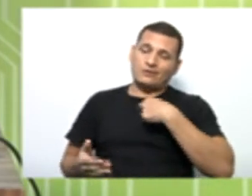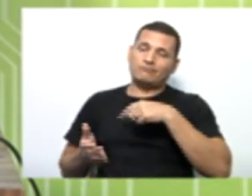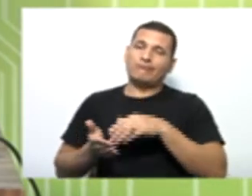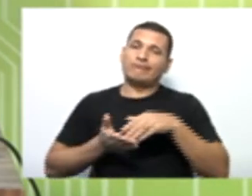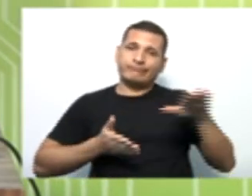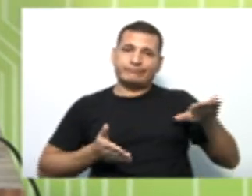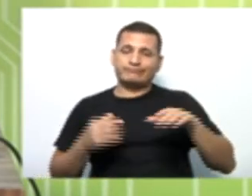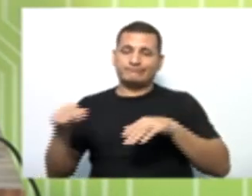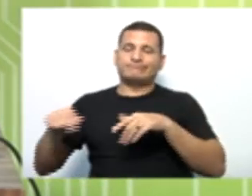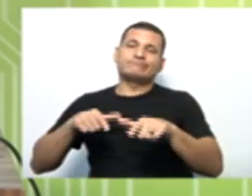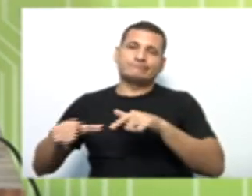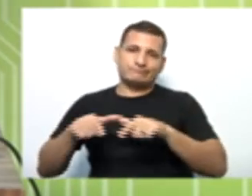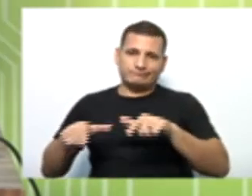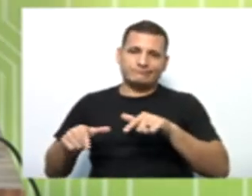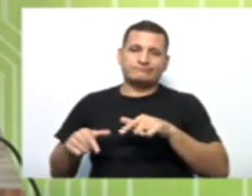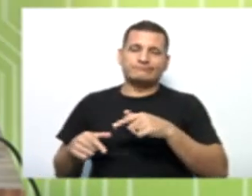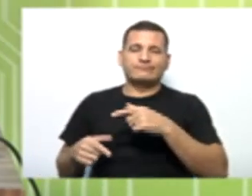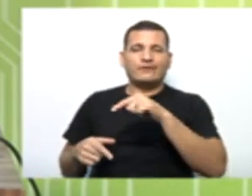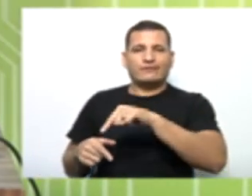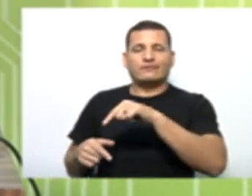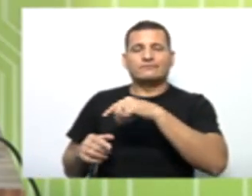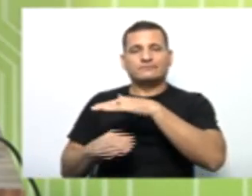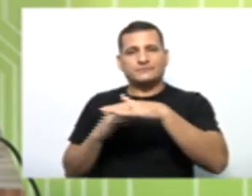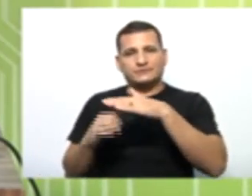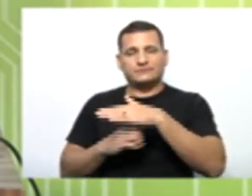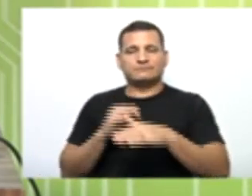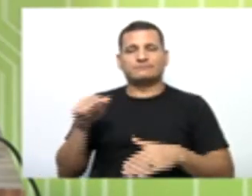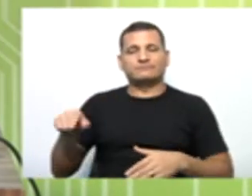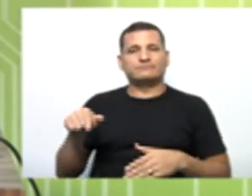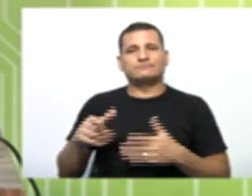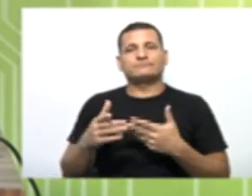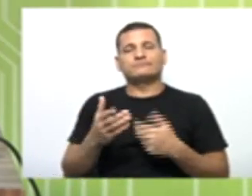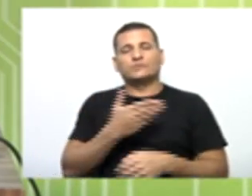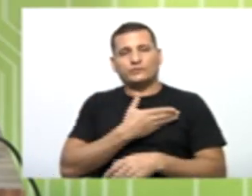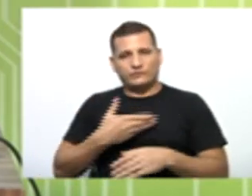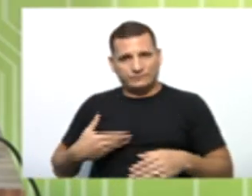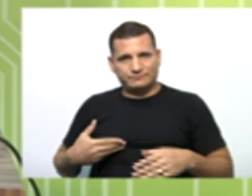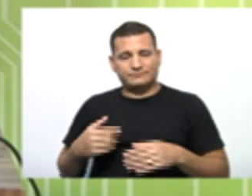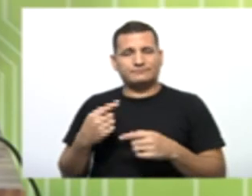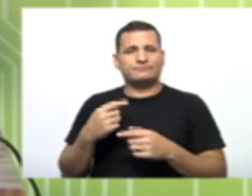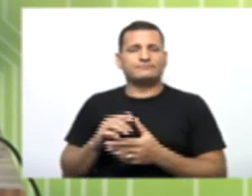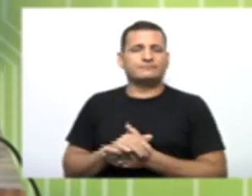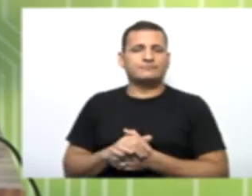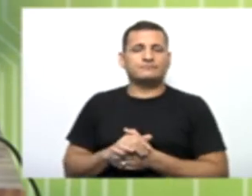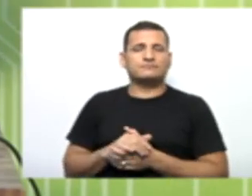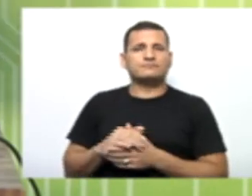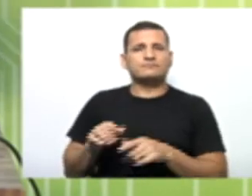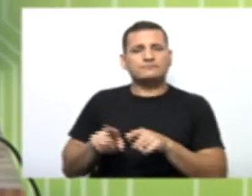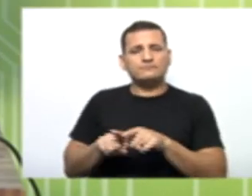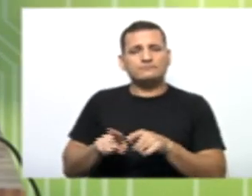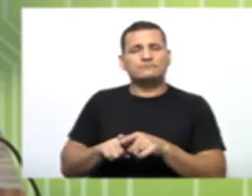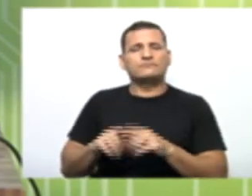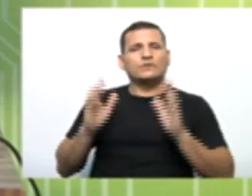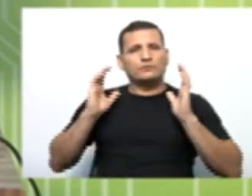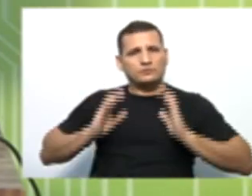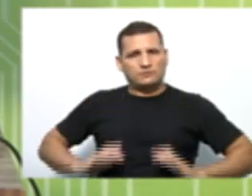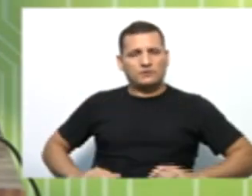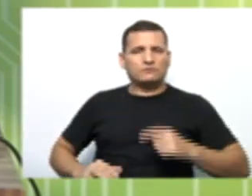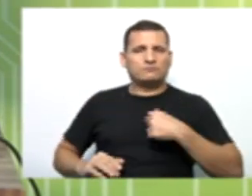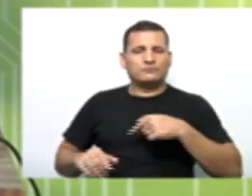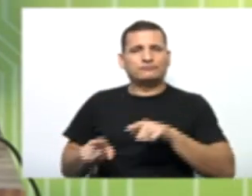tempo naquele ambiente de trabalho, naquela empresa, naquele órgão público, e que com o tempo, né, o meu comportamento passe a ser